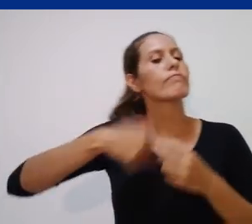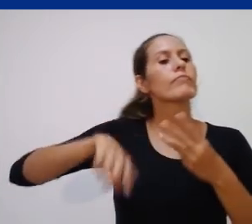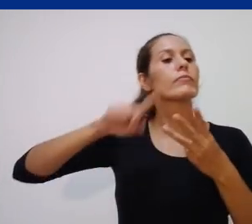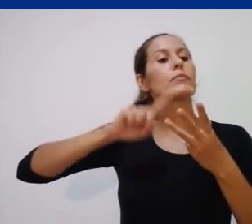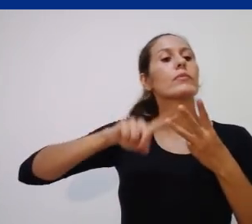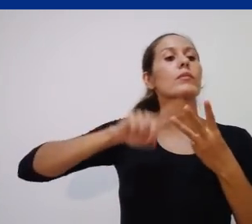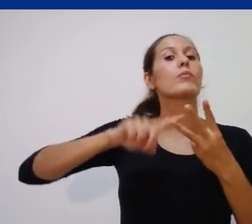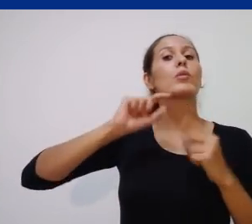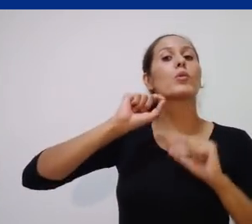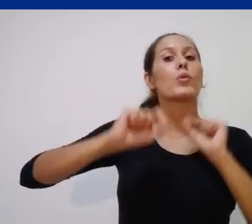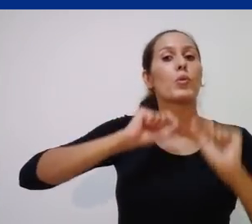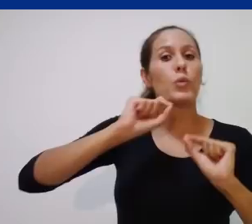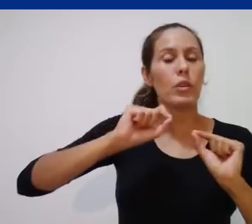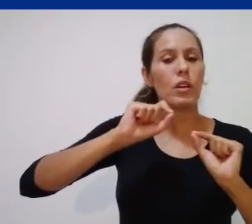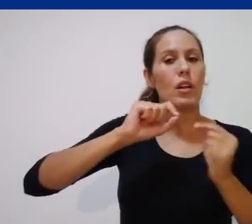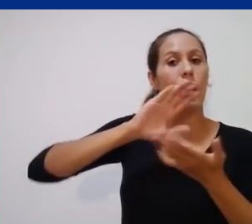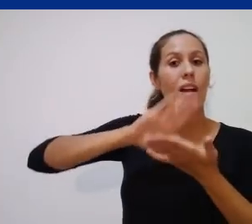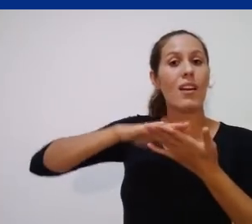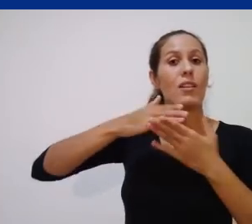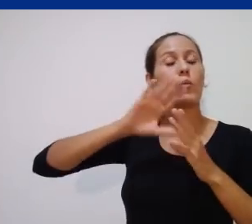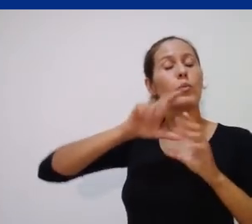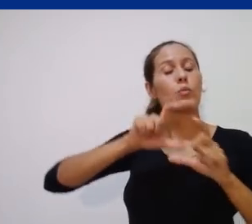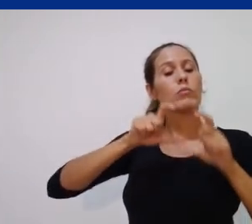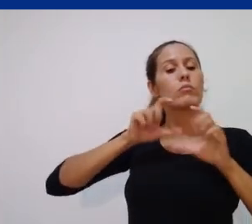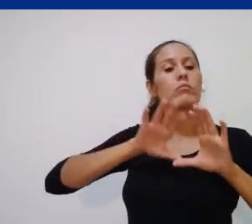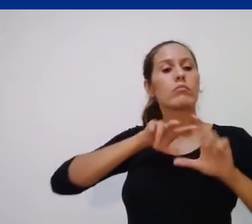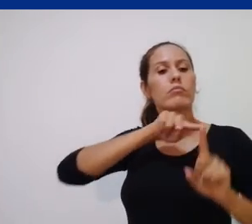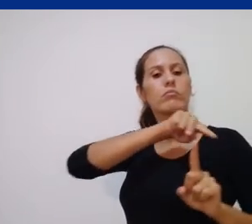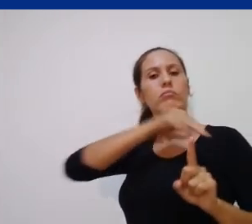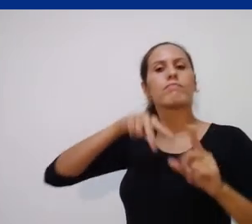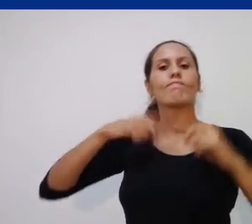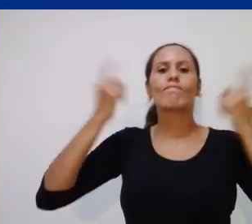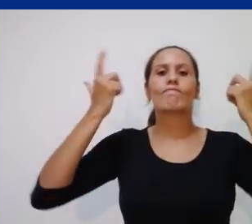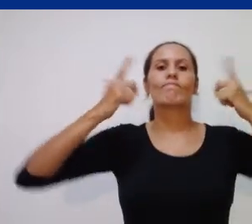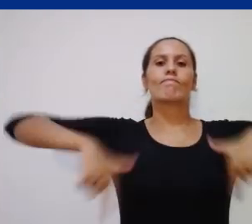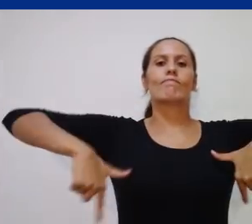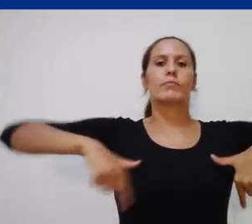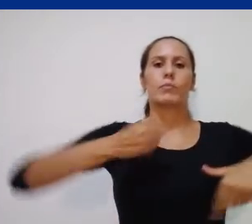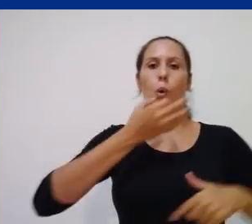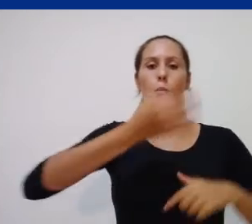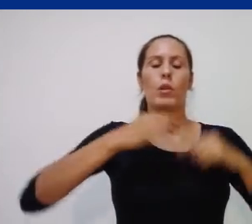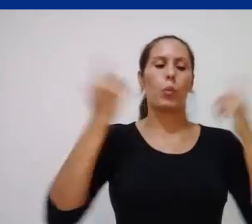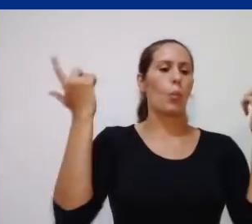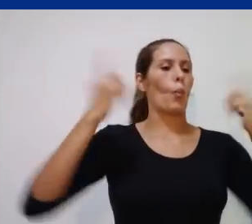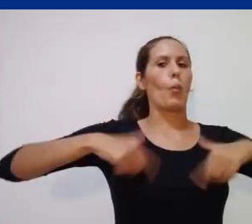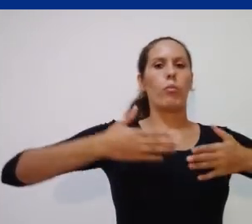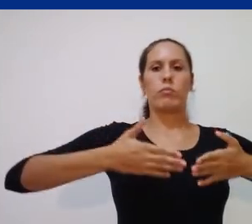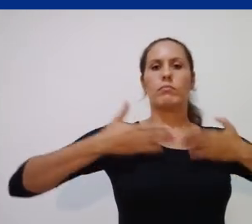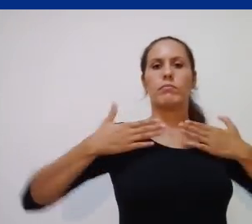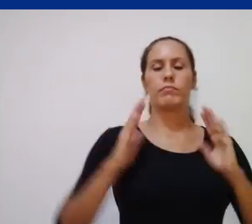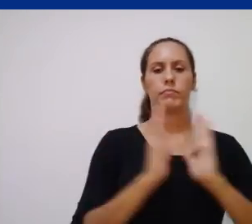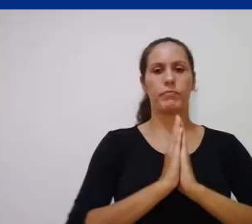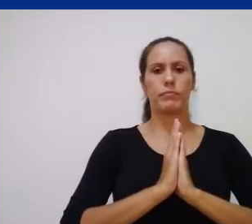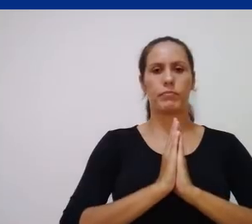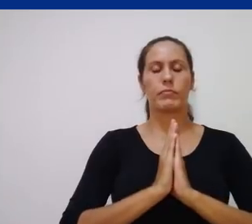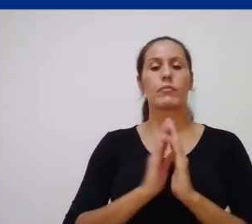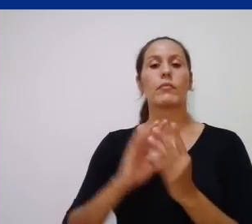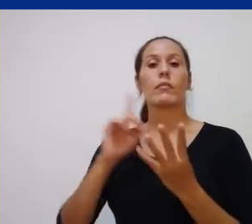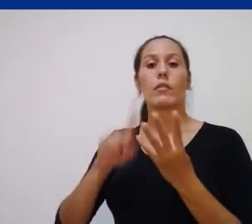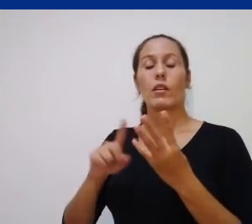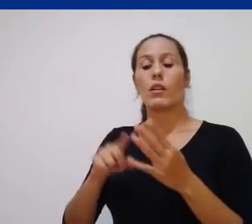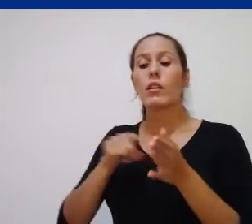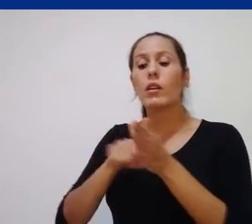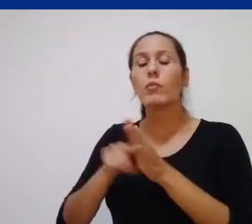físico sem a manipulação ou interferência de sua opinião. E a pesquisa explicativa, ela tem como